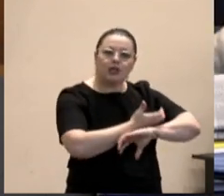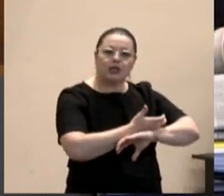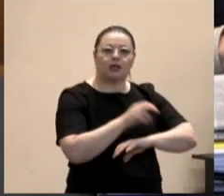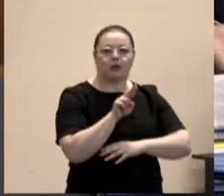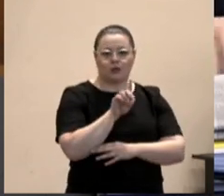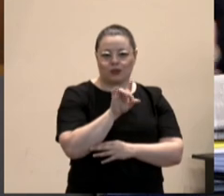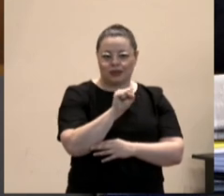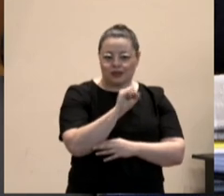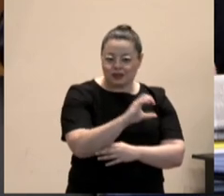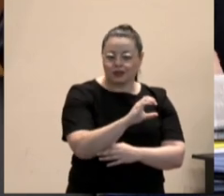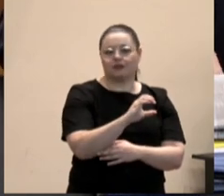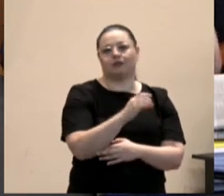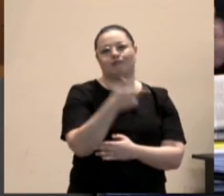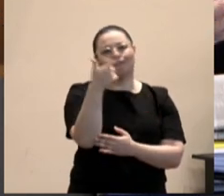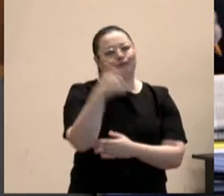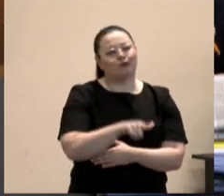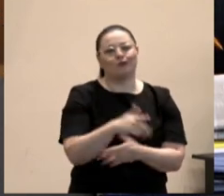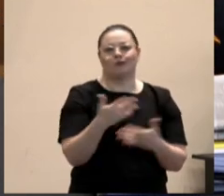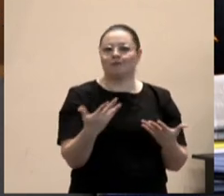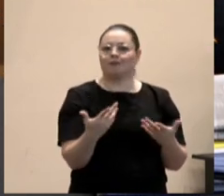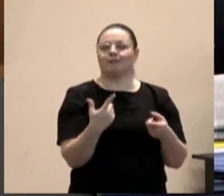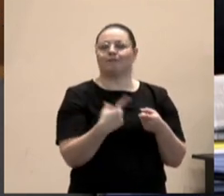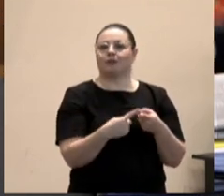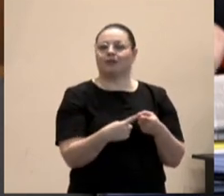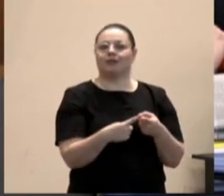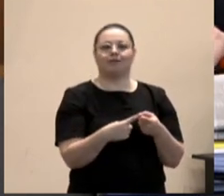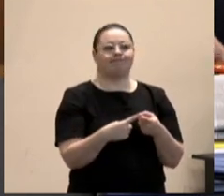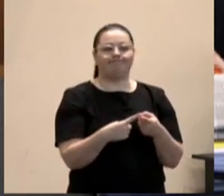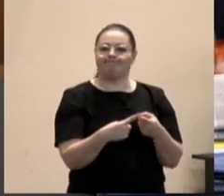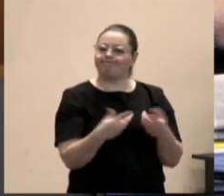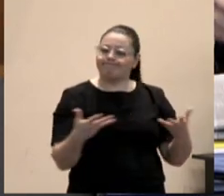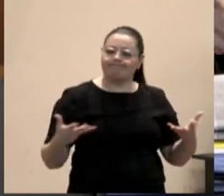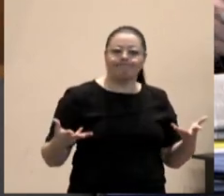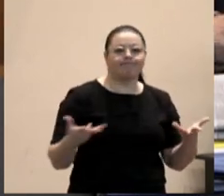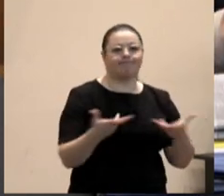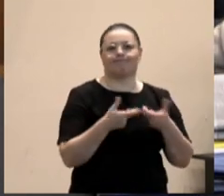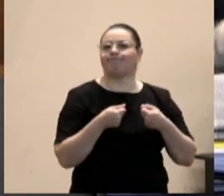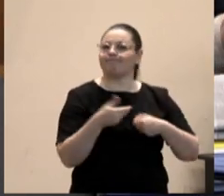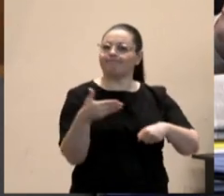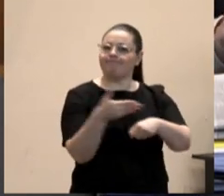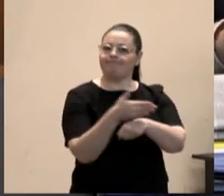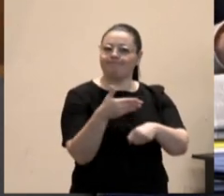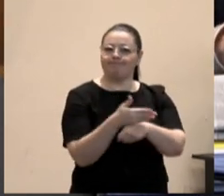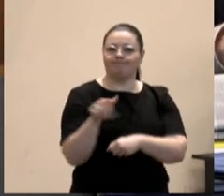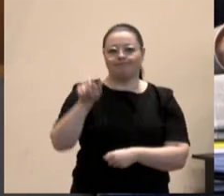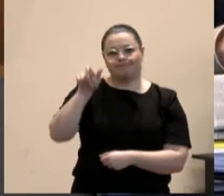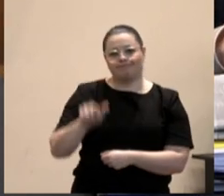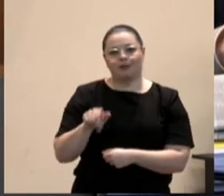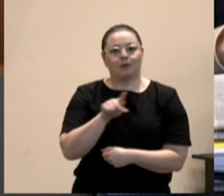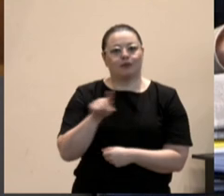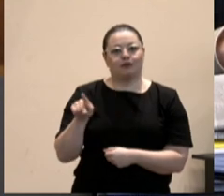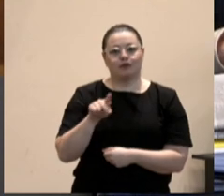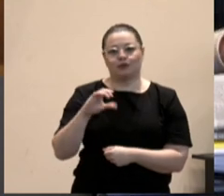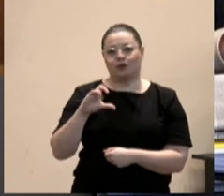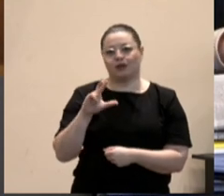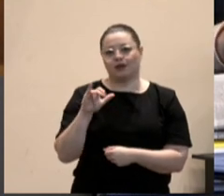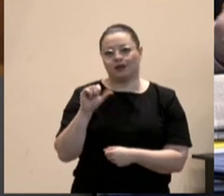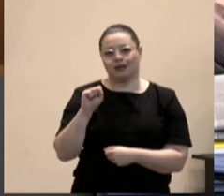uma vez, por essa brilhante participação aqui da professora Cristina,